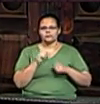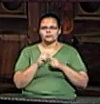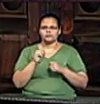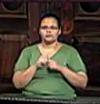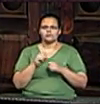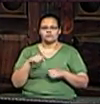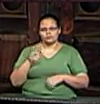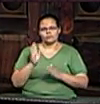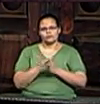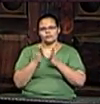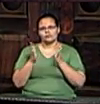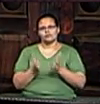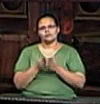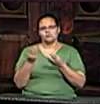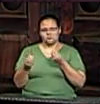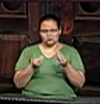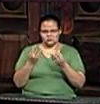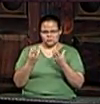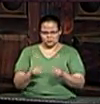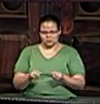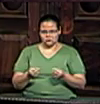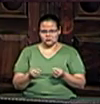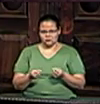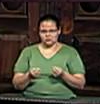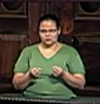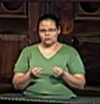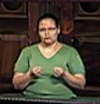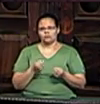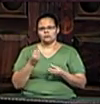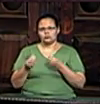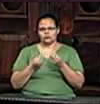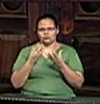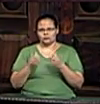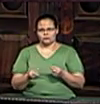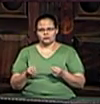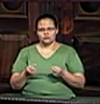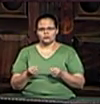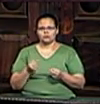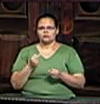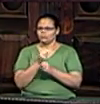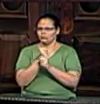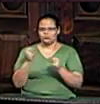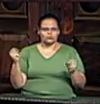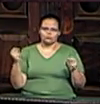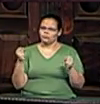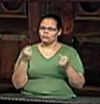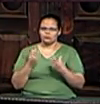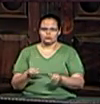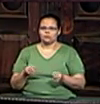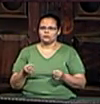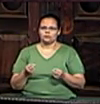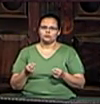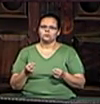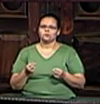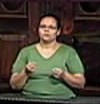pelo mais pobre? Como aceitar isso? Como aceitar? Impossível aceitar.